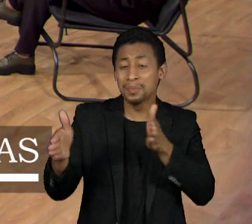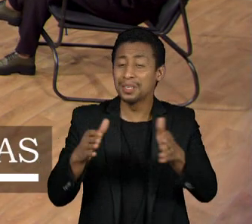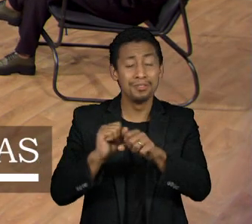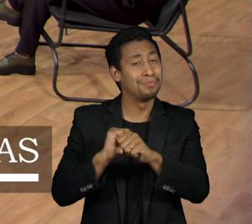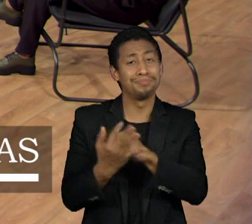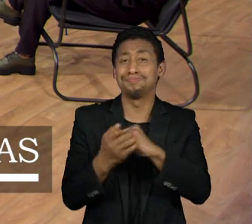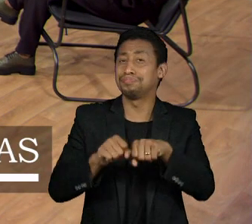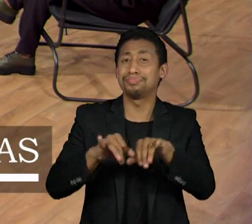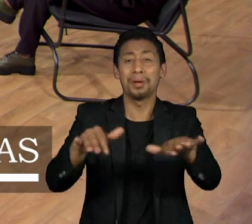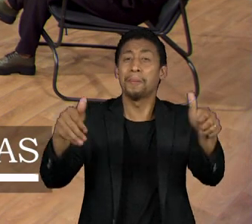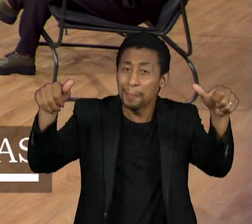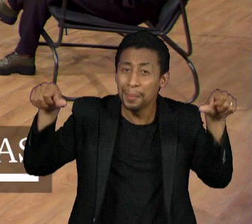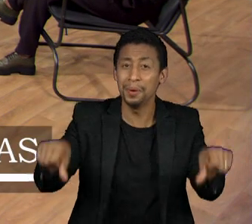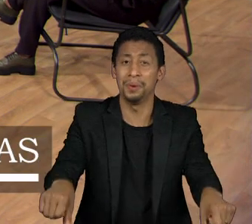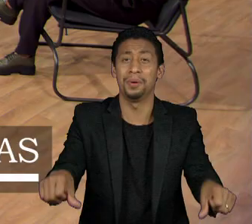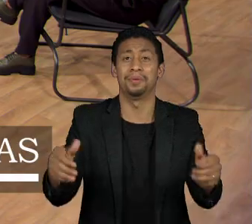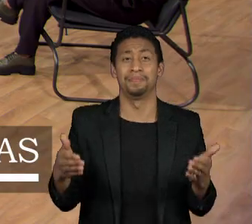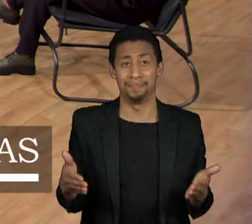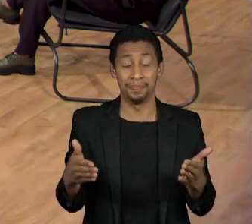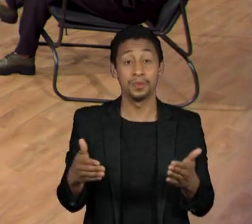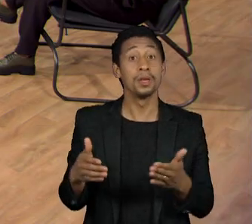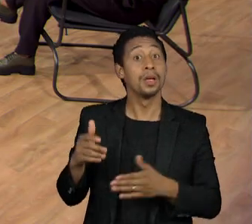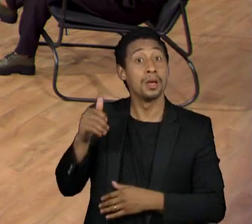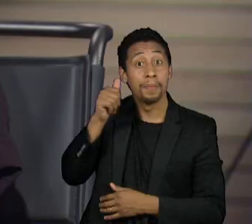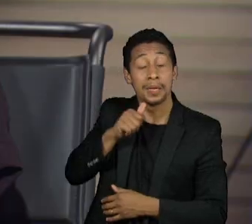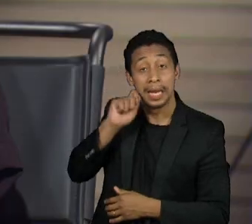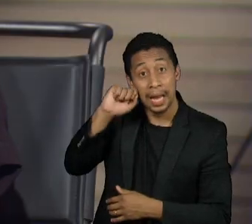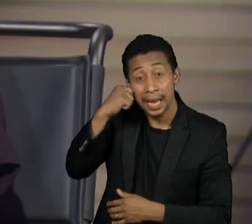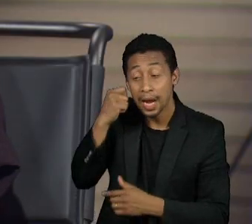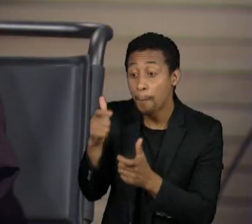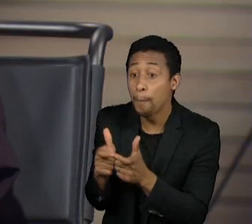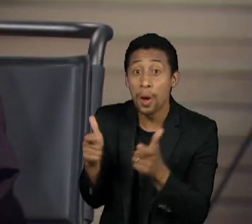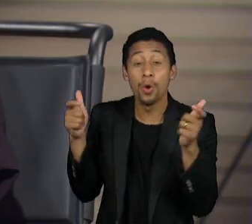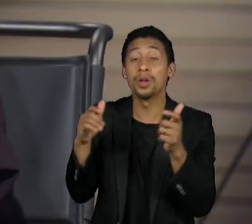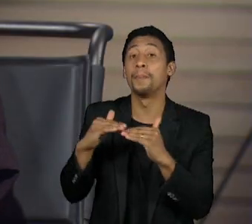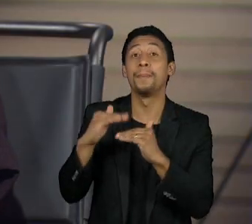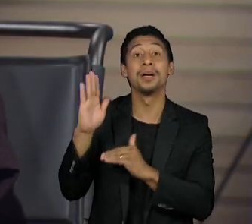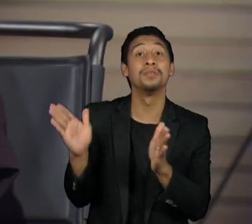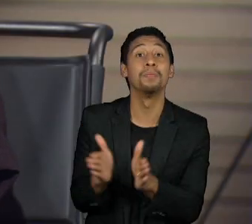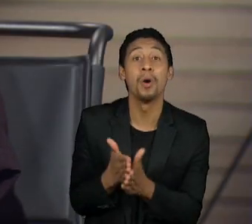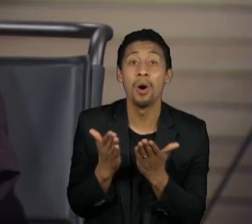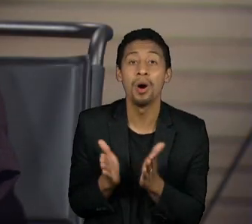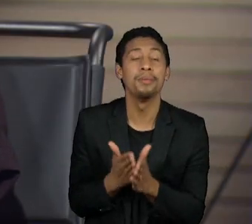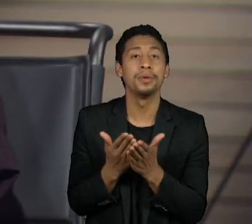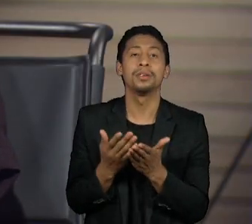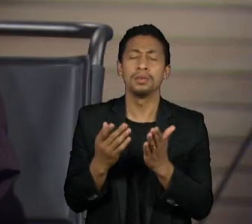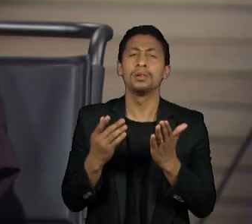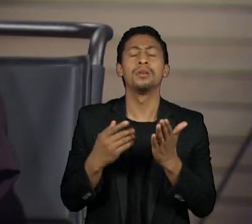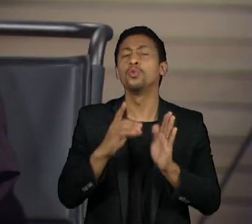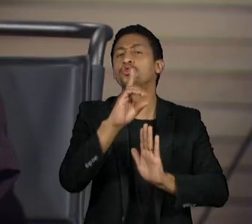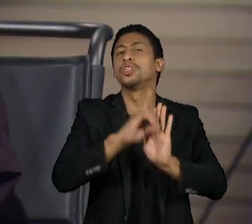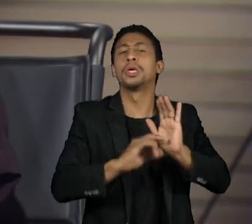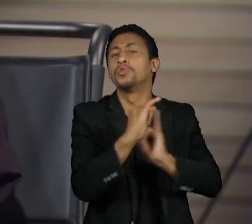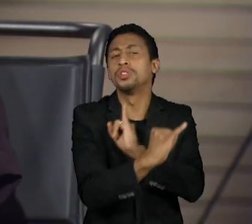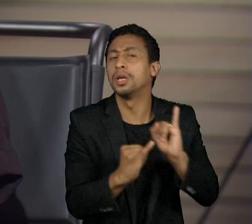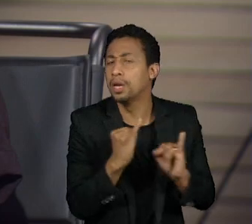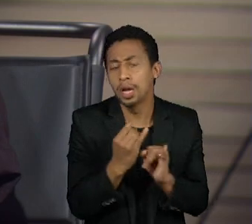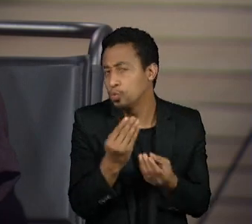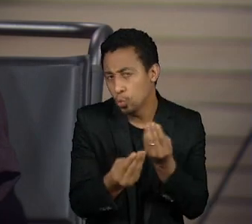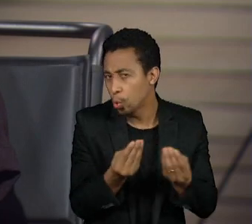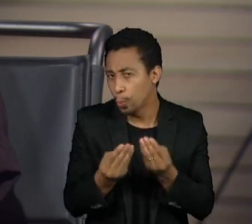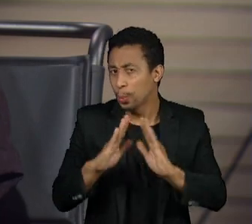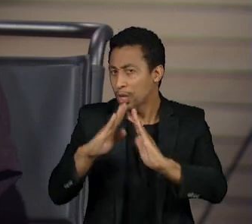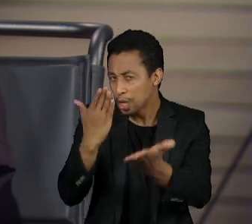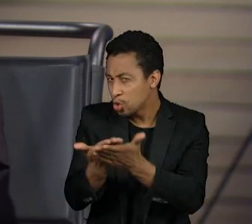são a maioria das pessoas mais pobres no Brasil, então como é que está o acesso à internet? Como é que funcionaram as escolas nesses lugares